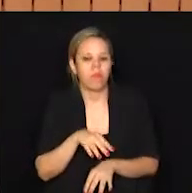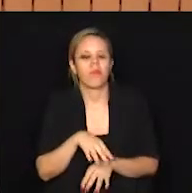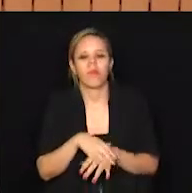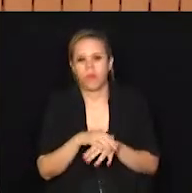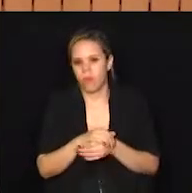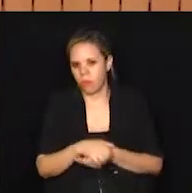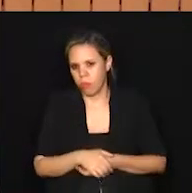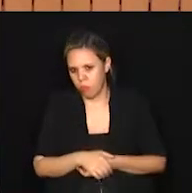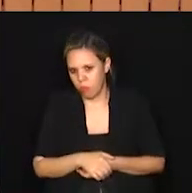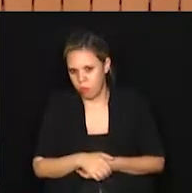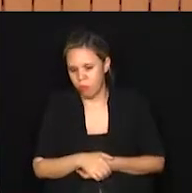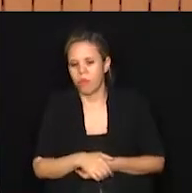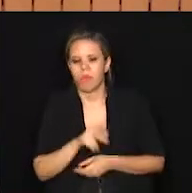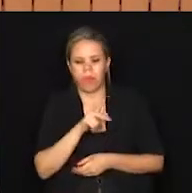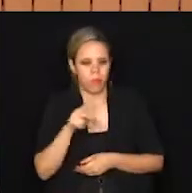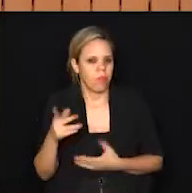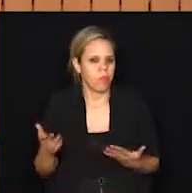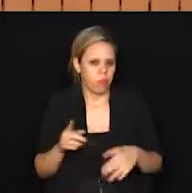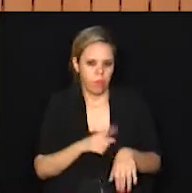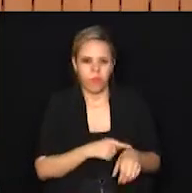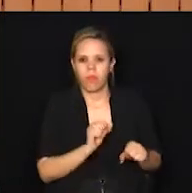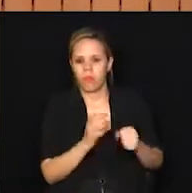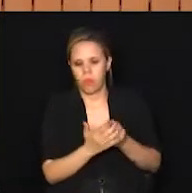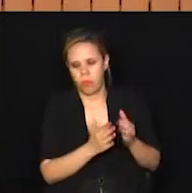e em um momento que seja